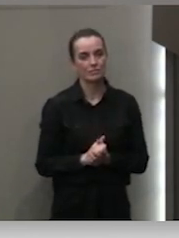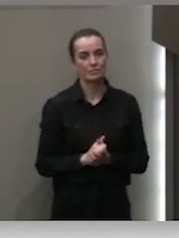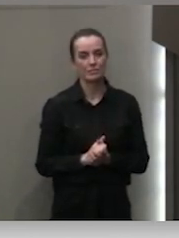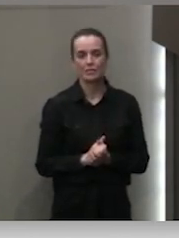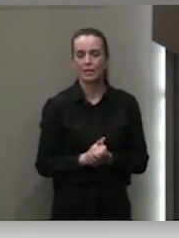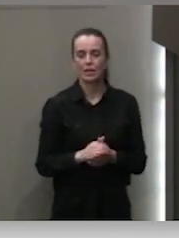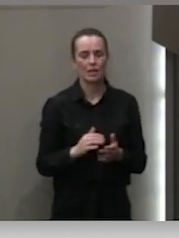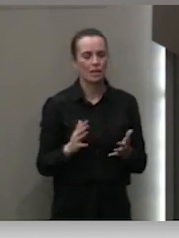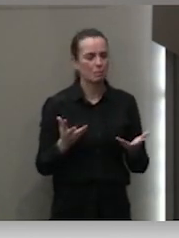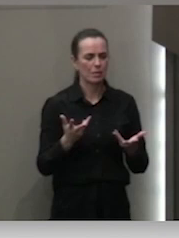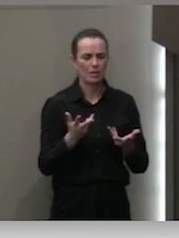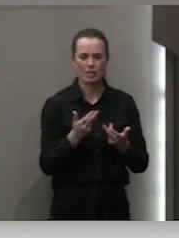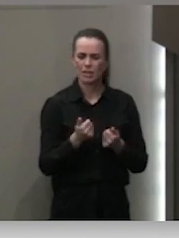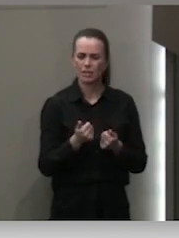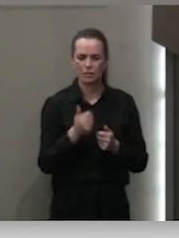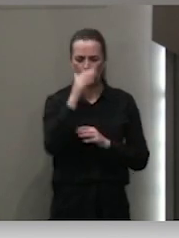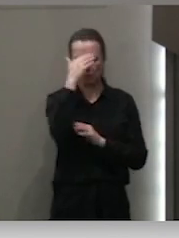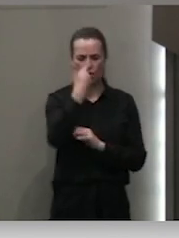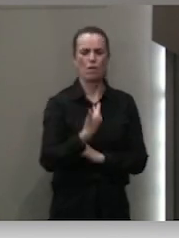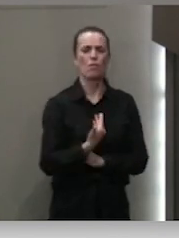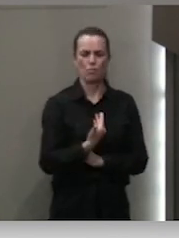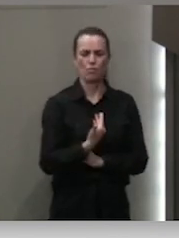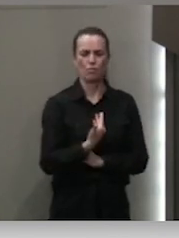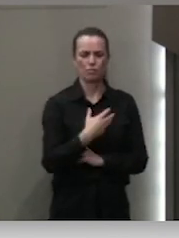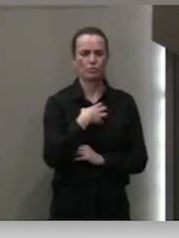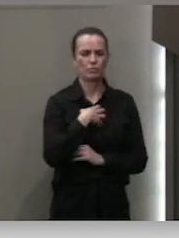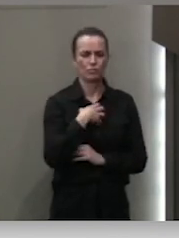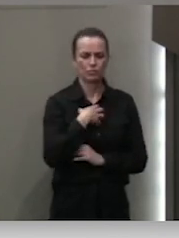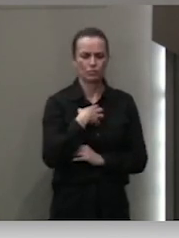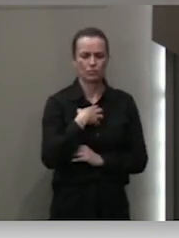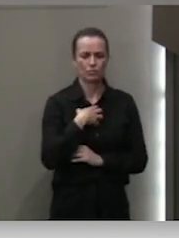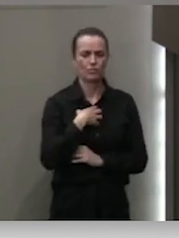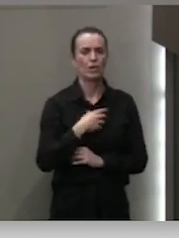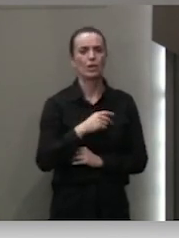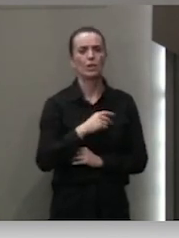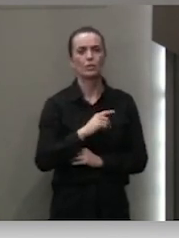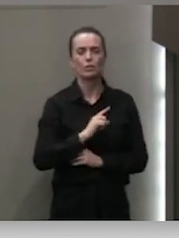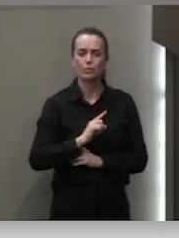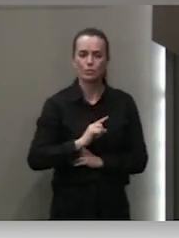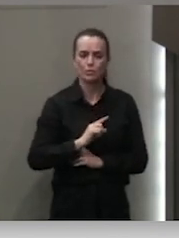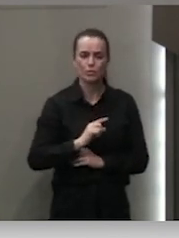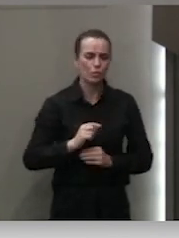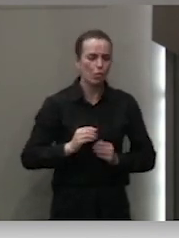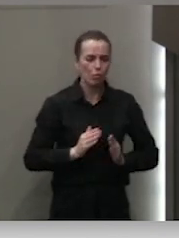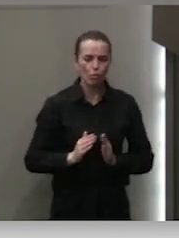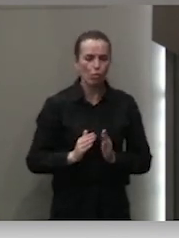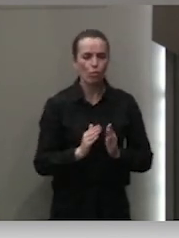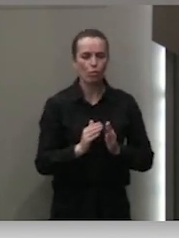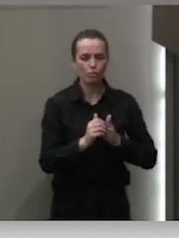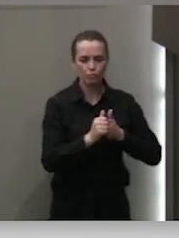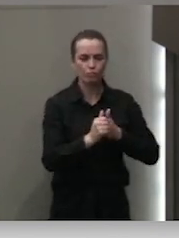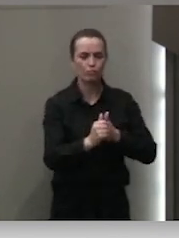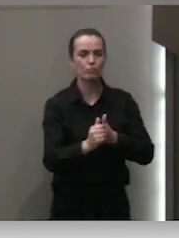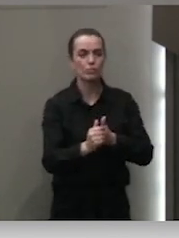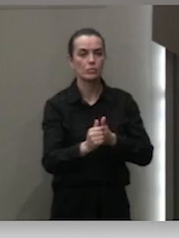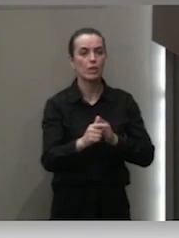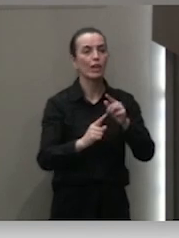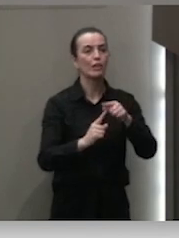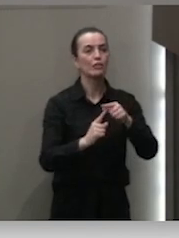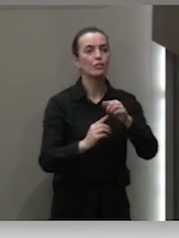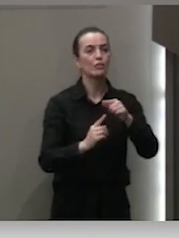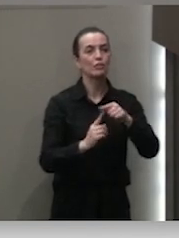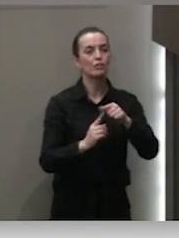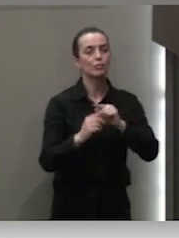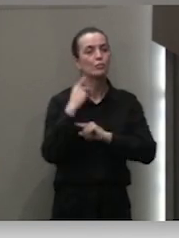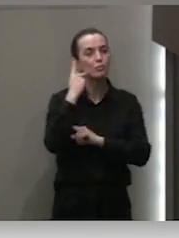o seu ato e a forma como o senhor se conduziu e o senhor é o tipo de político que tem porta aberta em qualquer